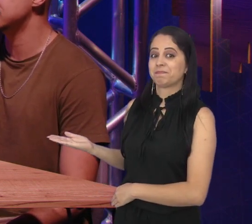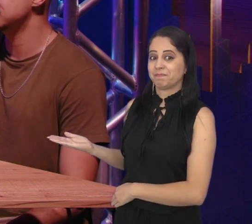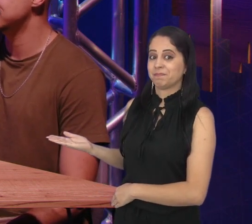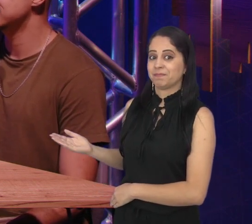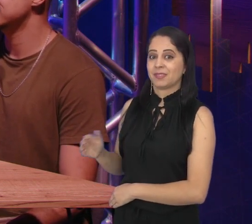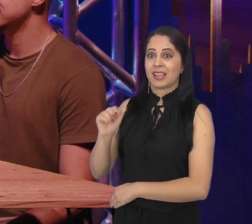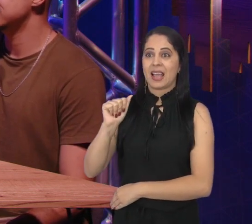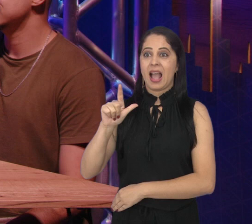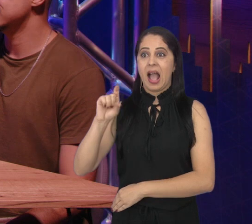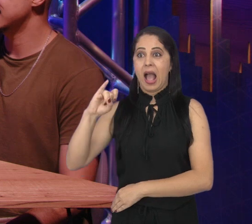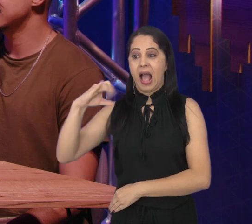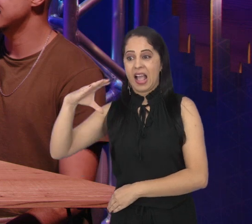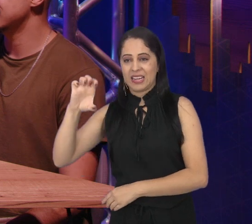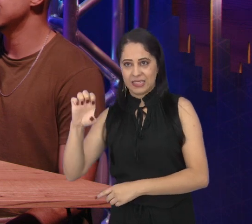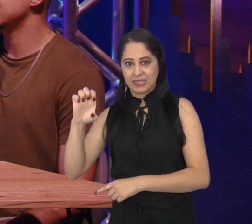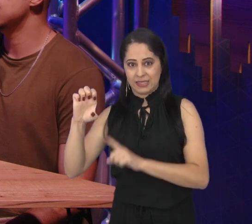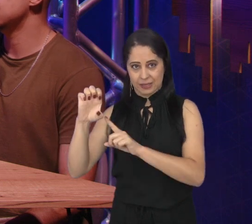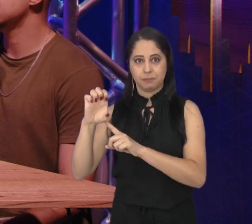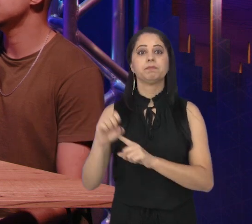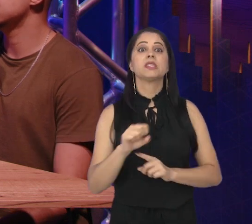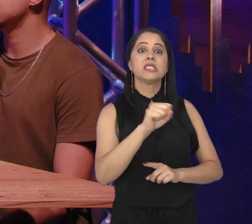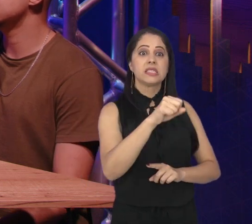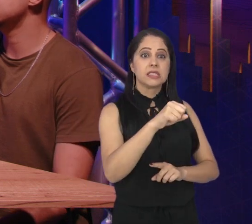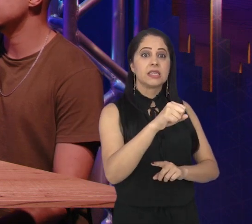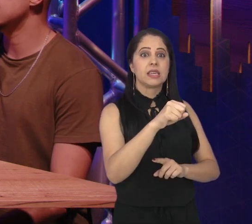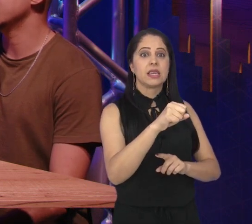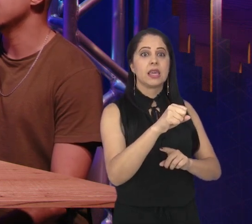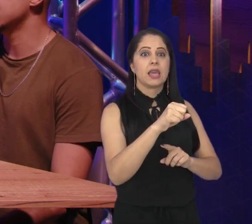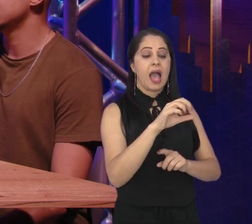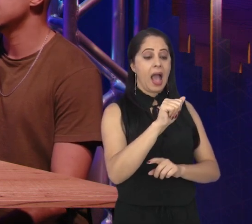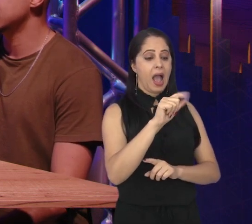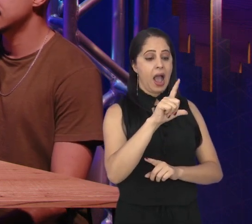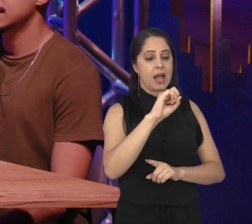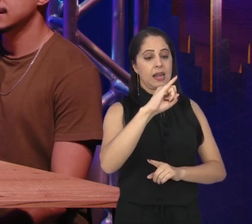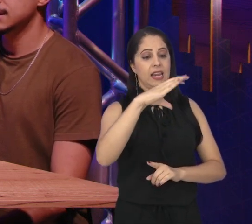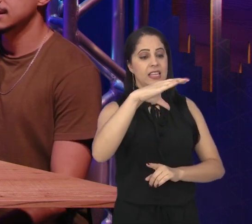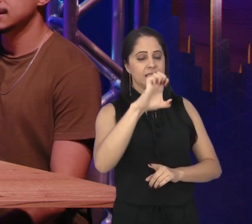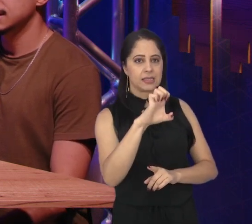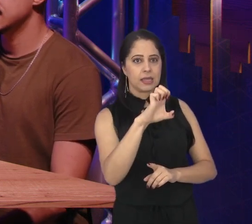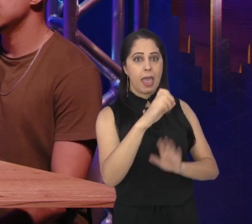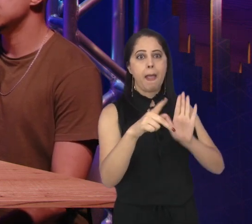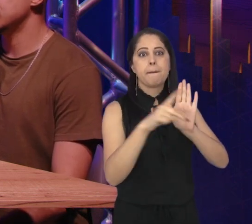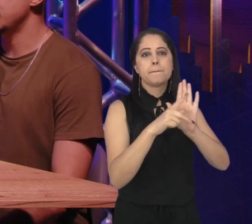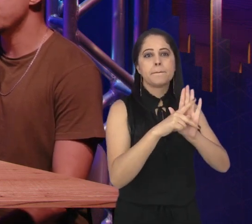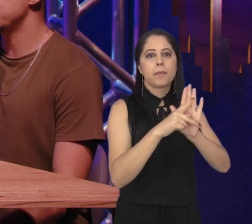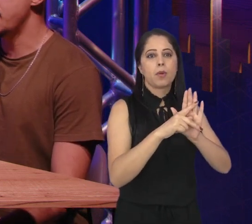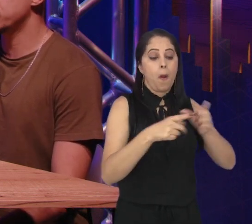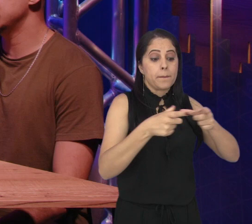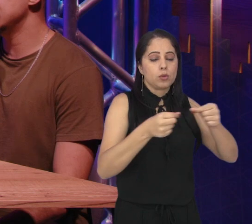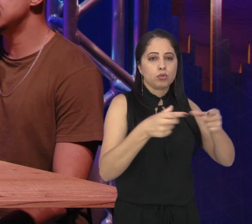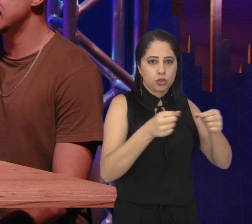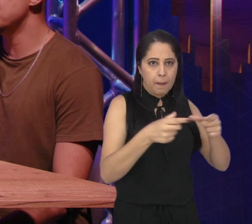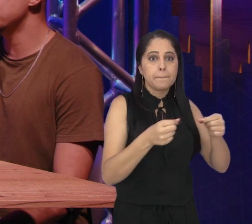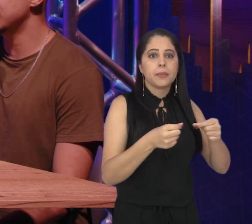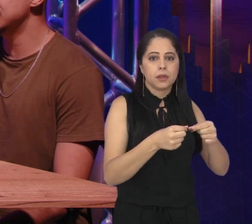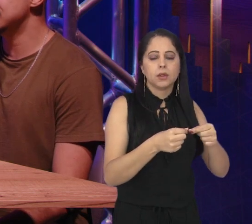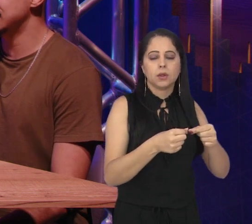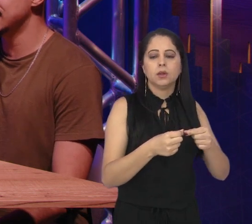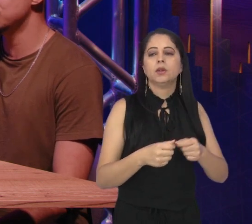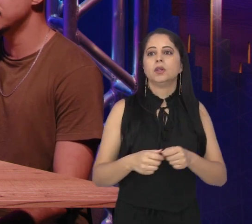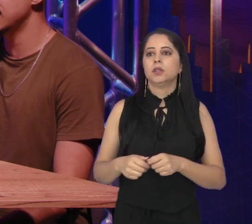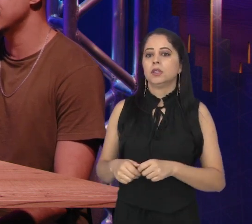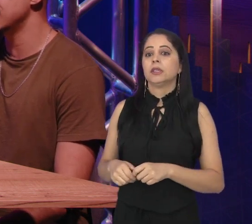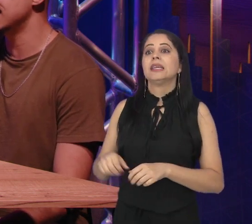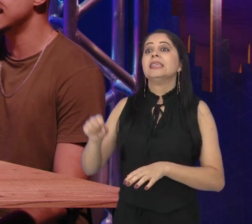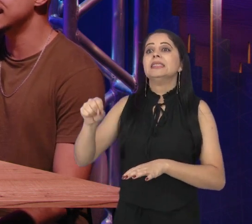Borderland. Alice é muito bom também. É uma produção japonesa, né? Mas também faz parte ali da Ásia e tudo. É porque eles